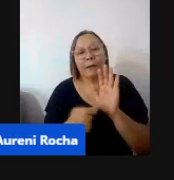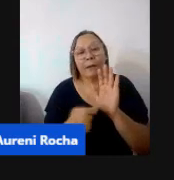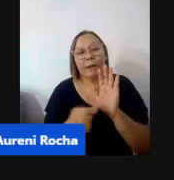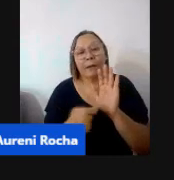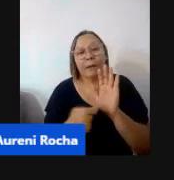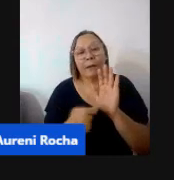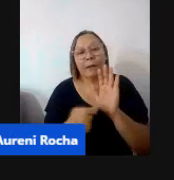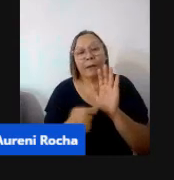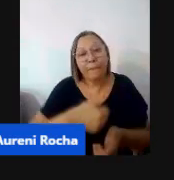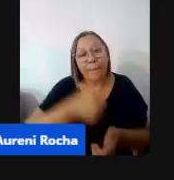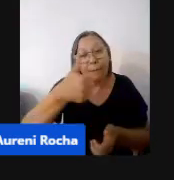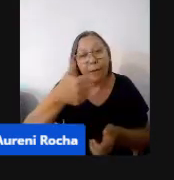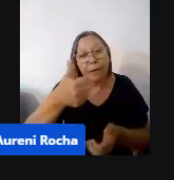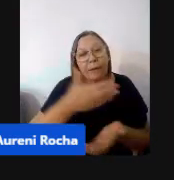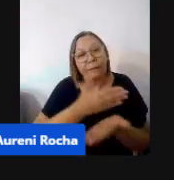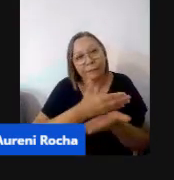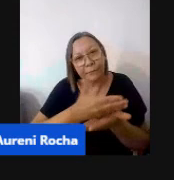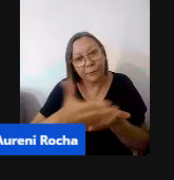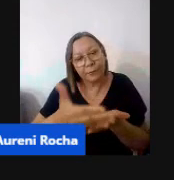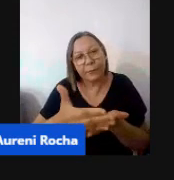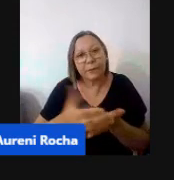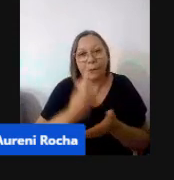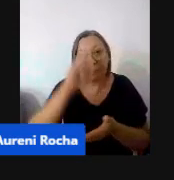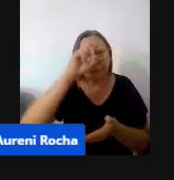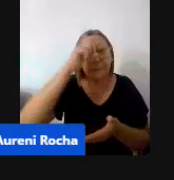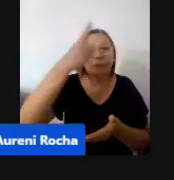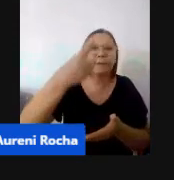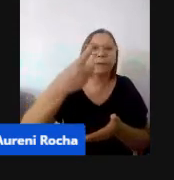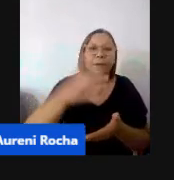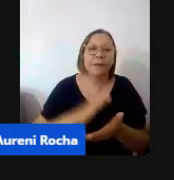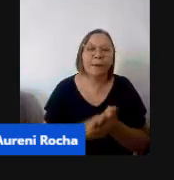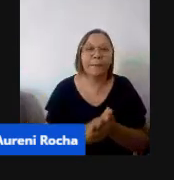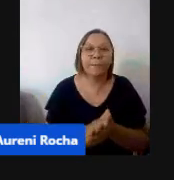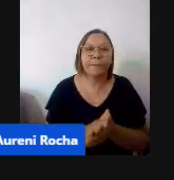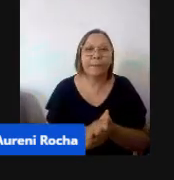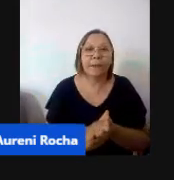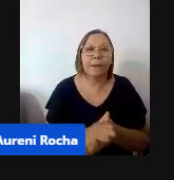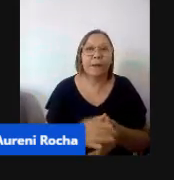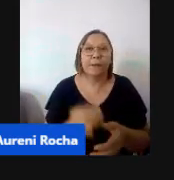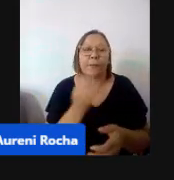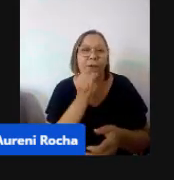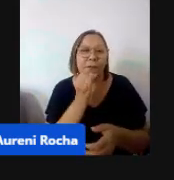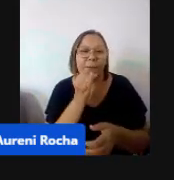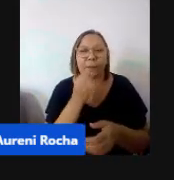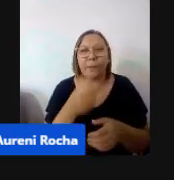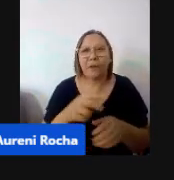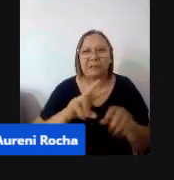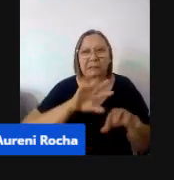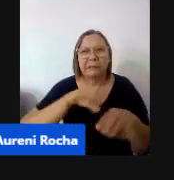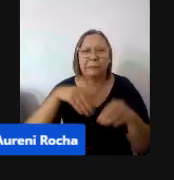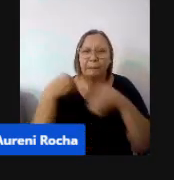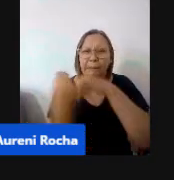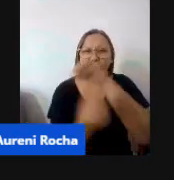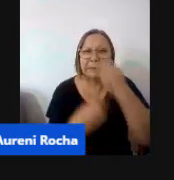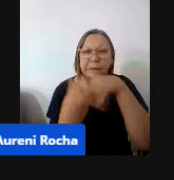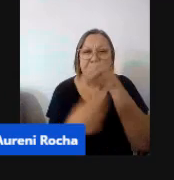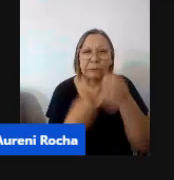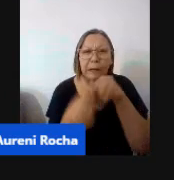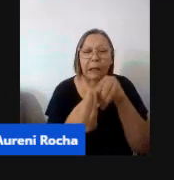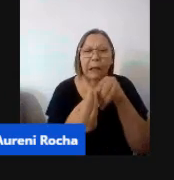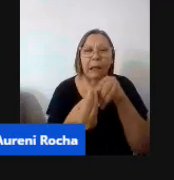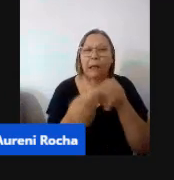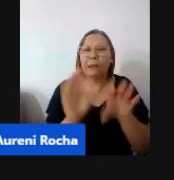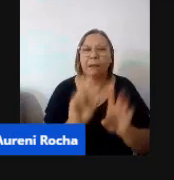partida para você começar a criar. Não dá para criar um slide de um jeito, depois outro slide de outro, ele tem que conversar, ele tem que ter